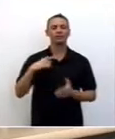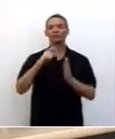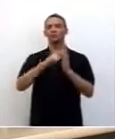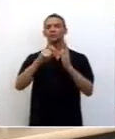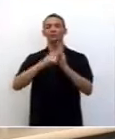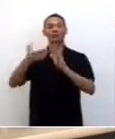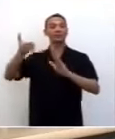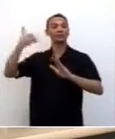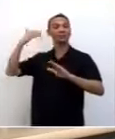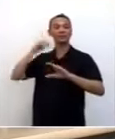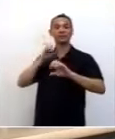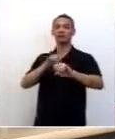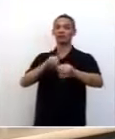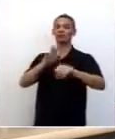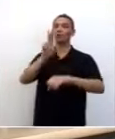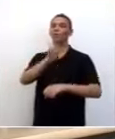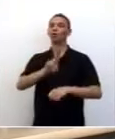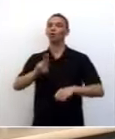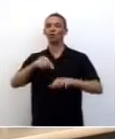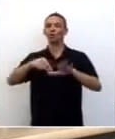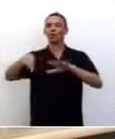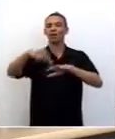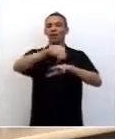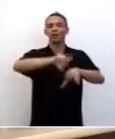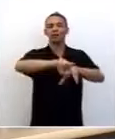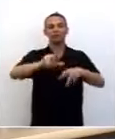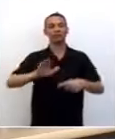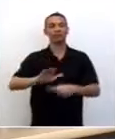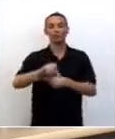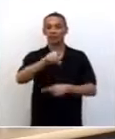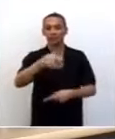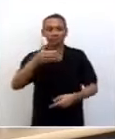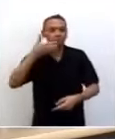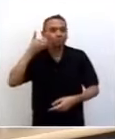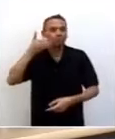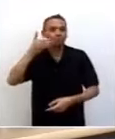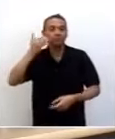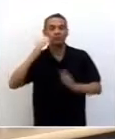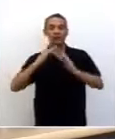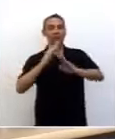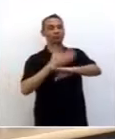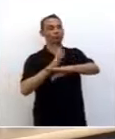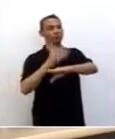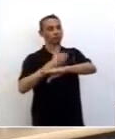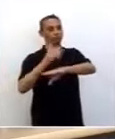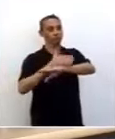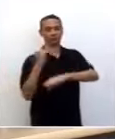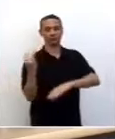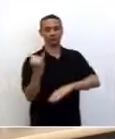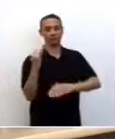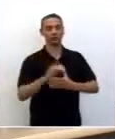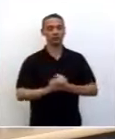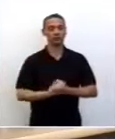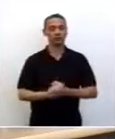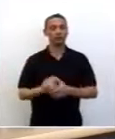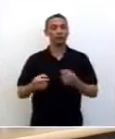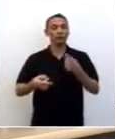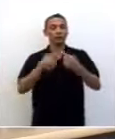aula passada. Nós usamos todas as estratégias e espero que vocês estejam praticando. Então, nós vamos começar com a nossa